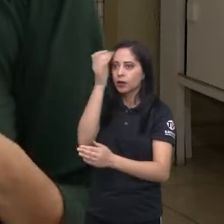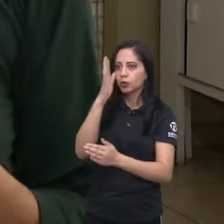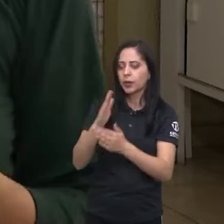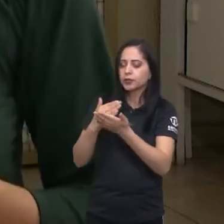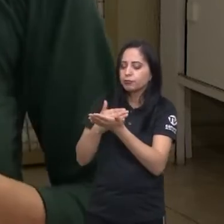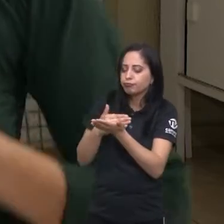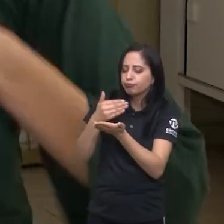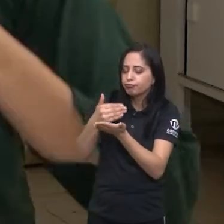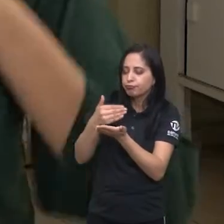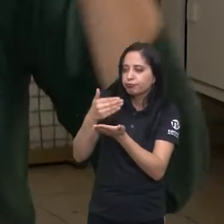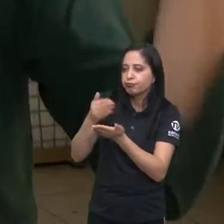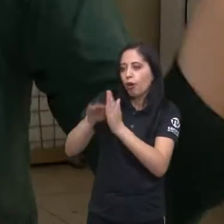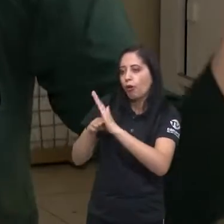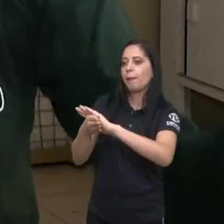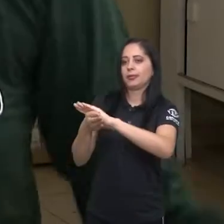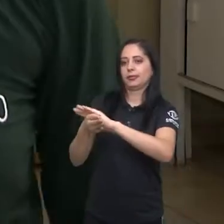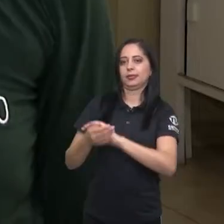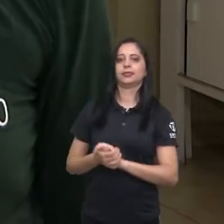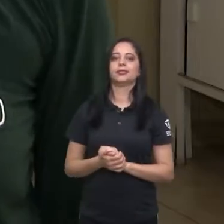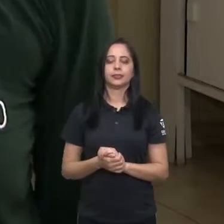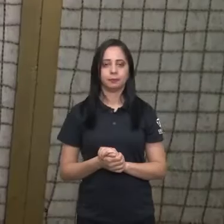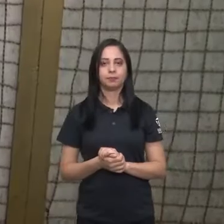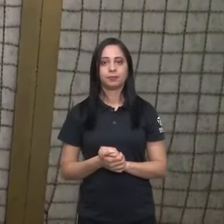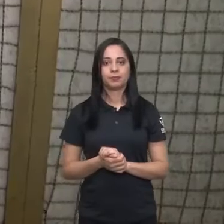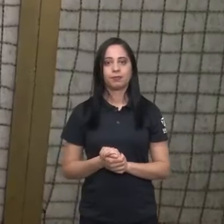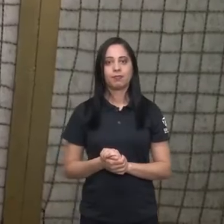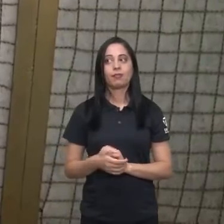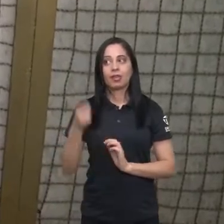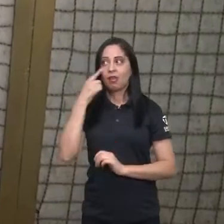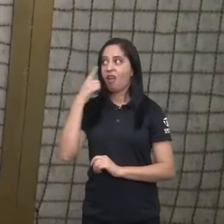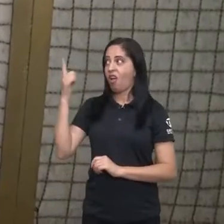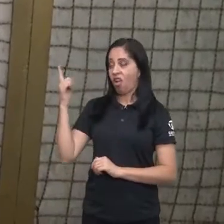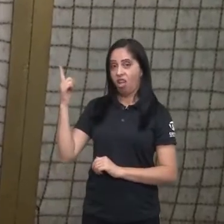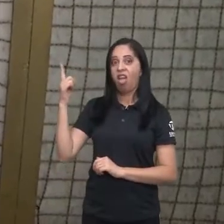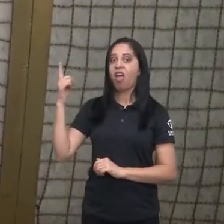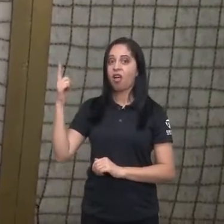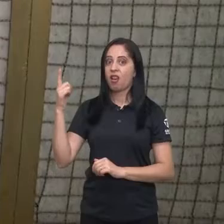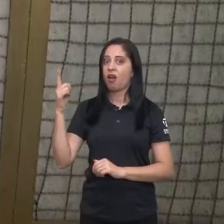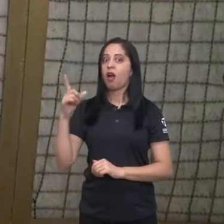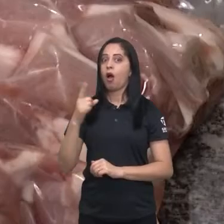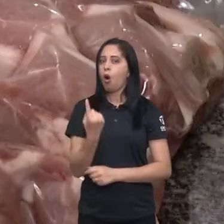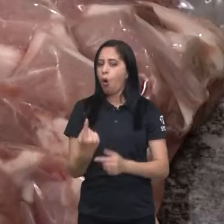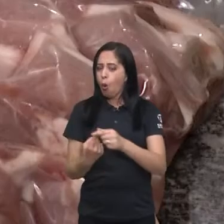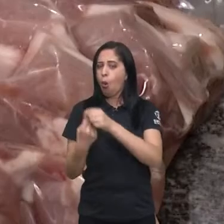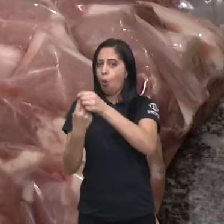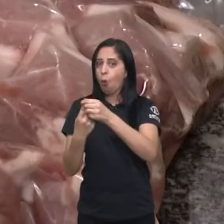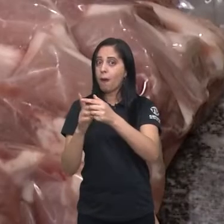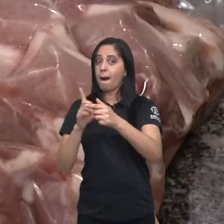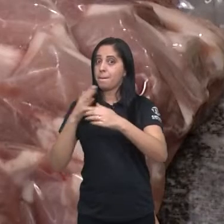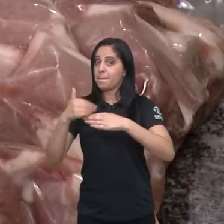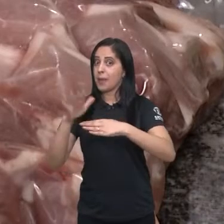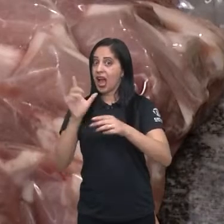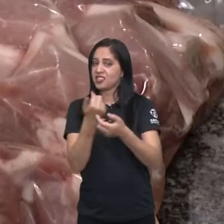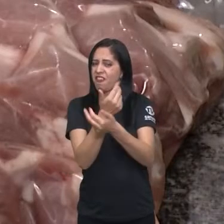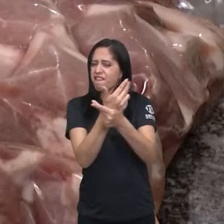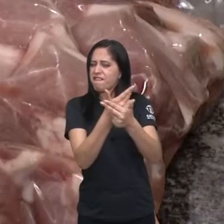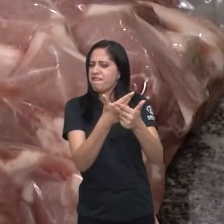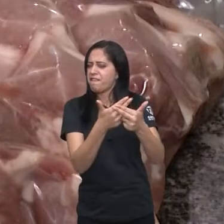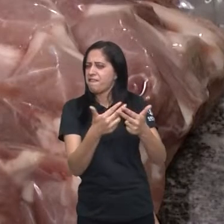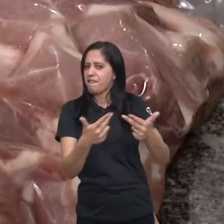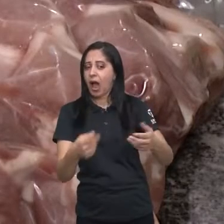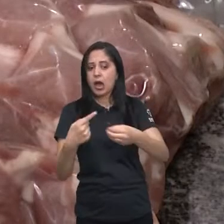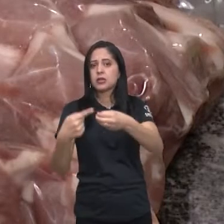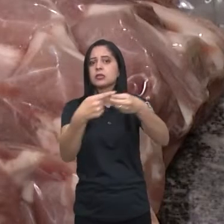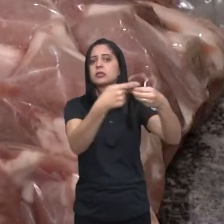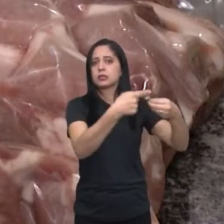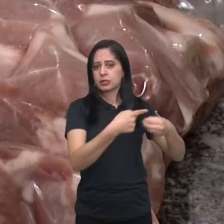com cortes diferentes, só tem aumentado a procura. E a Flávia é apenas um exemplo de muitos produtores rurais que atuam em